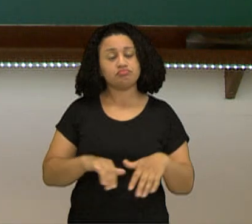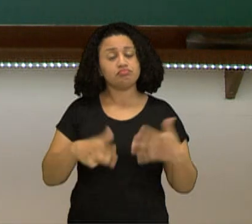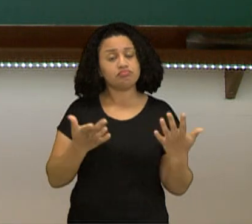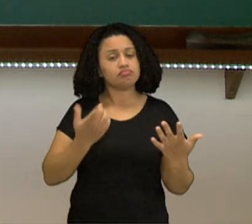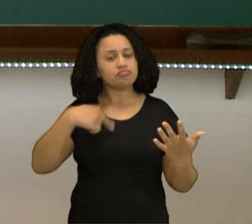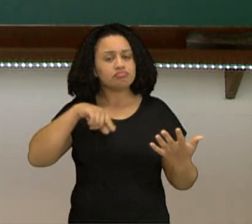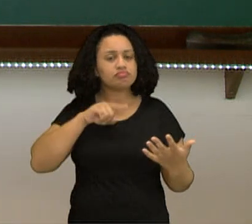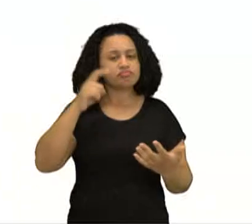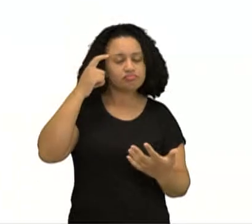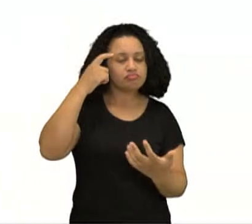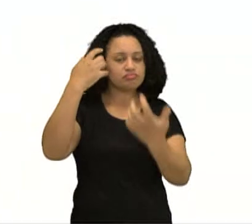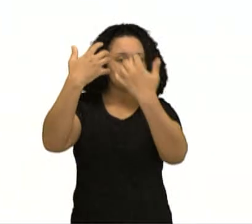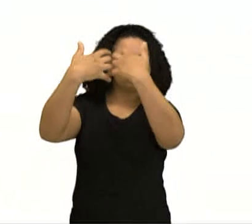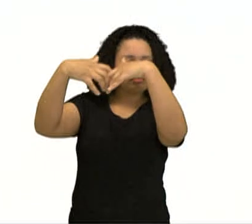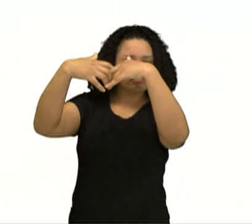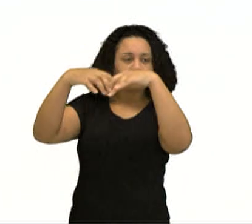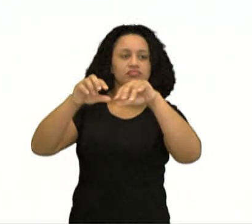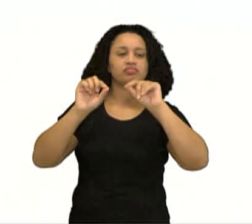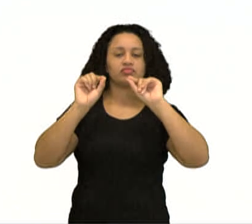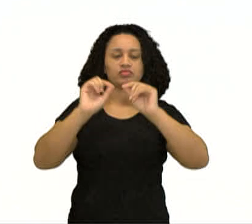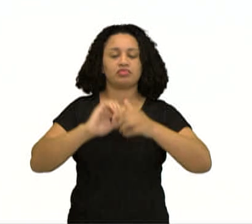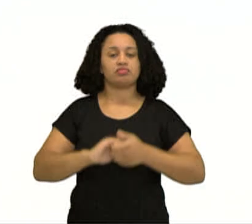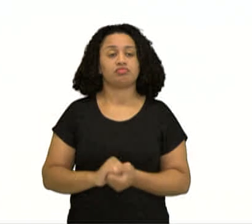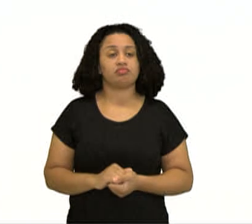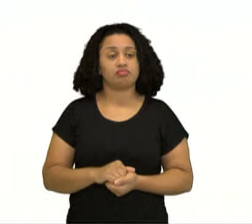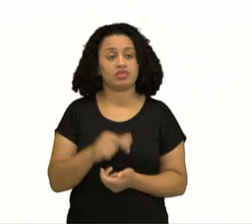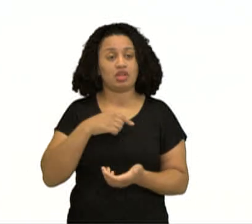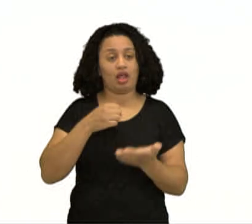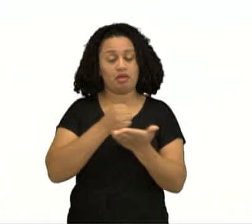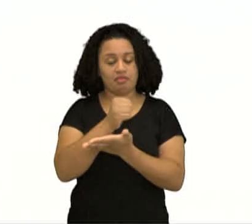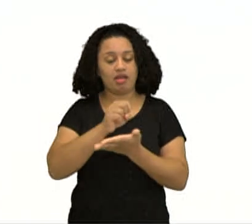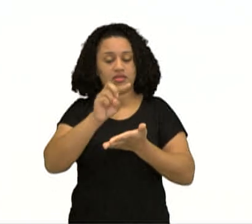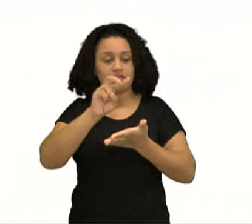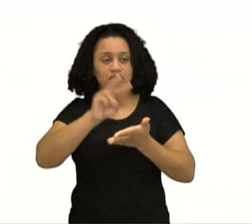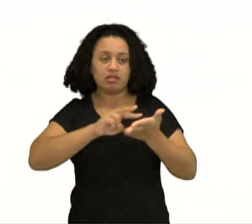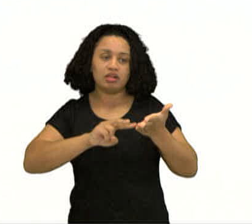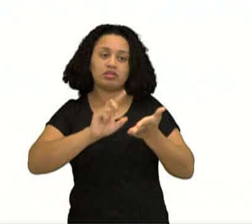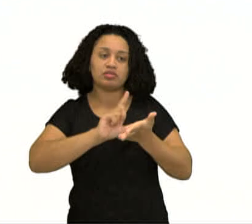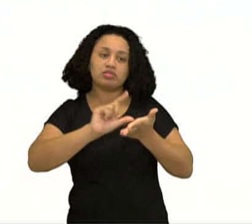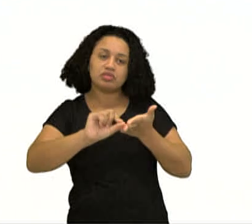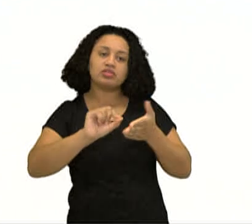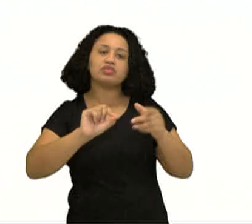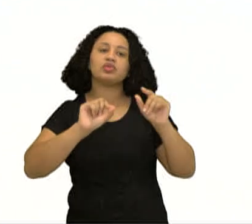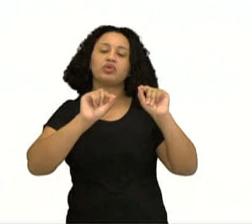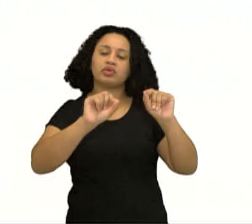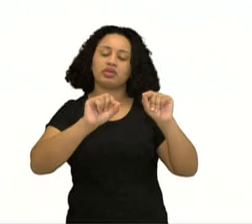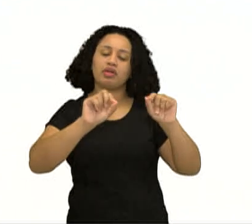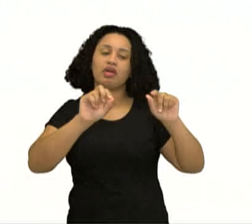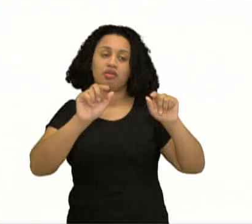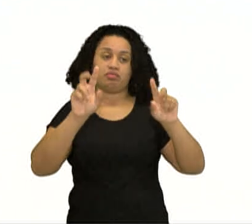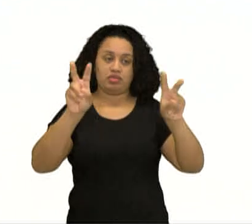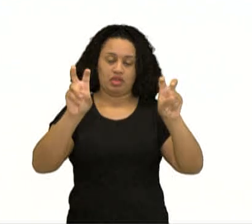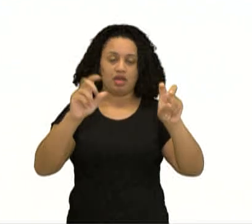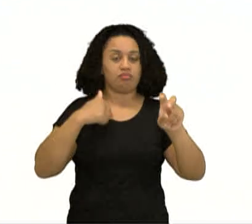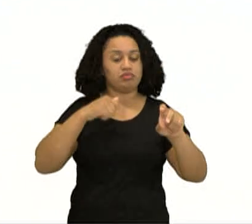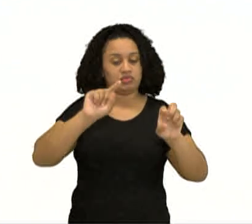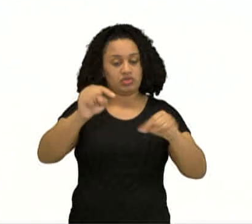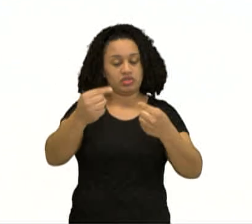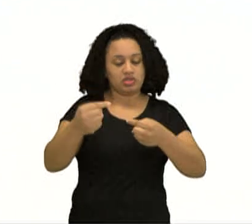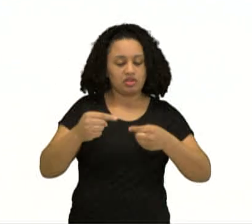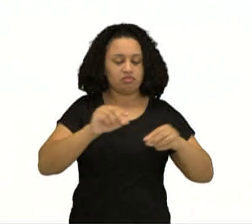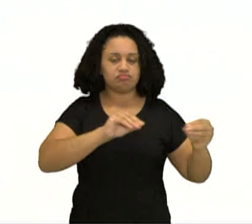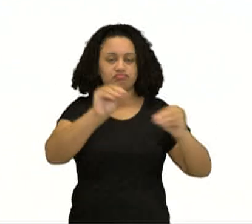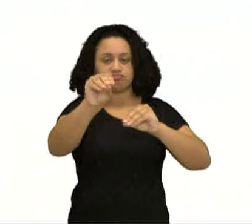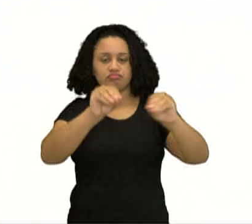Para refletir, tomando como base a leitura do artigo de opinião, os desafios da